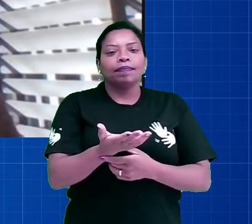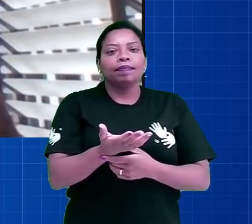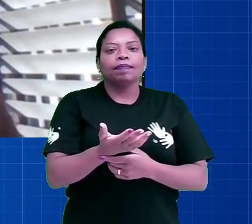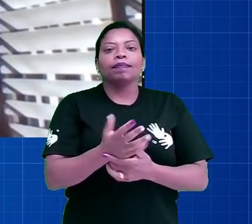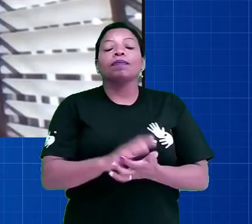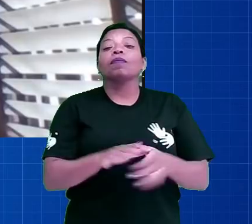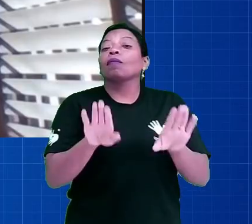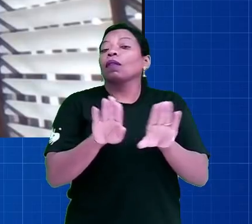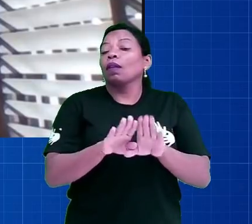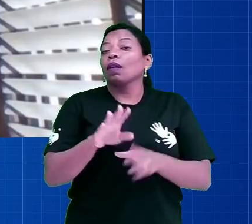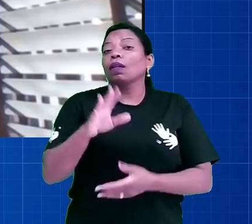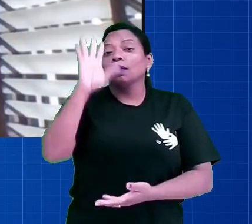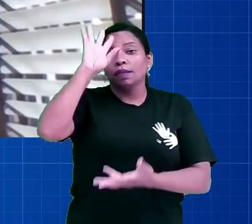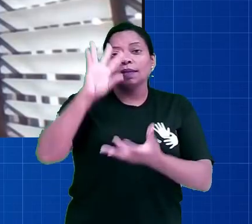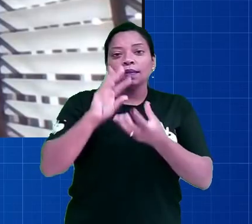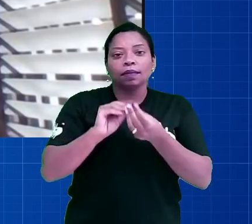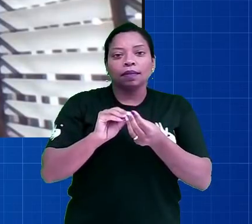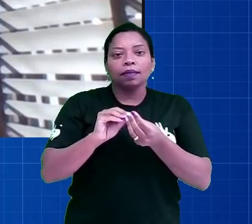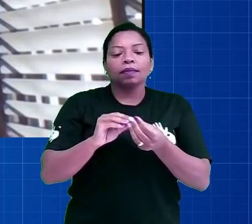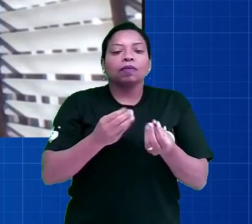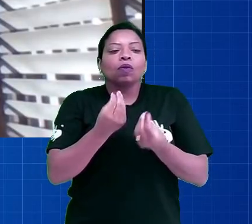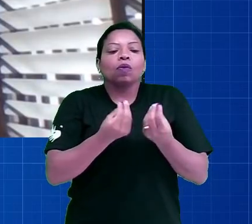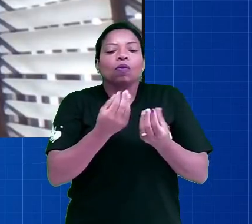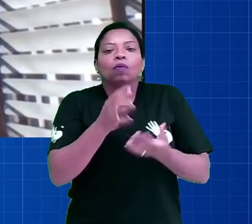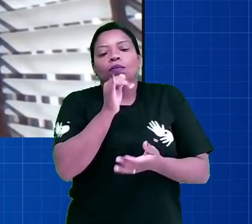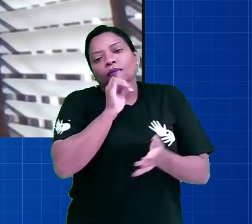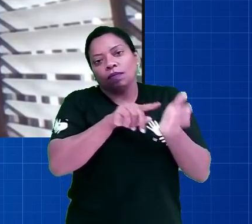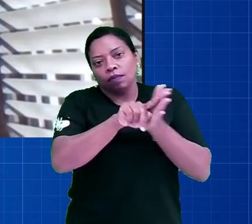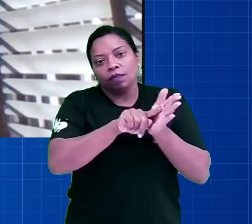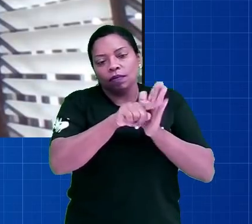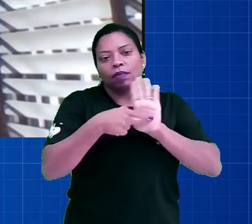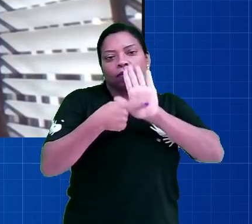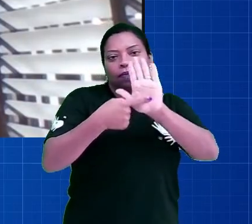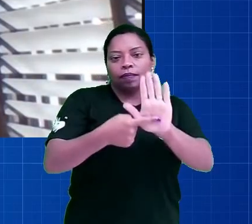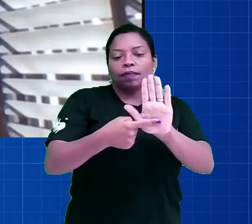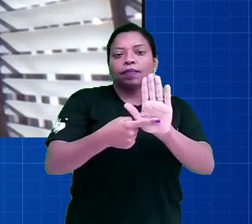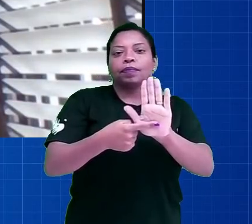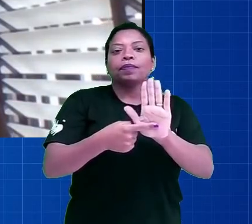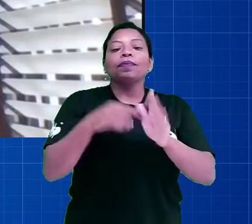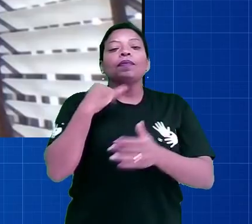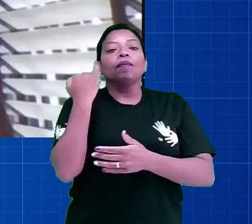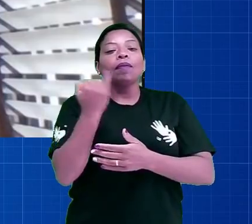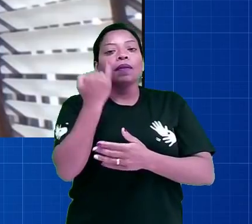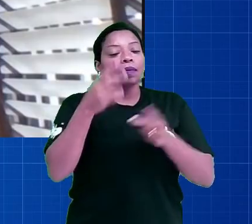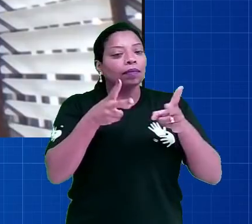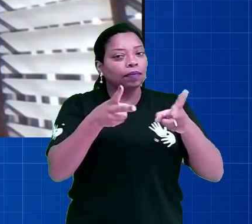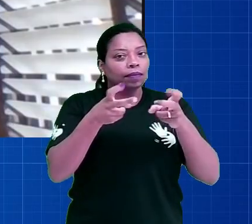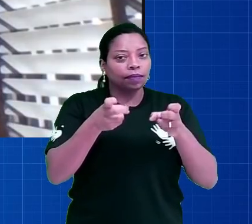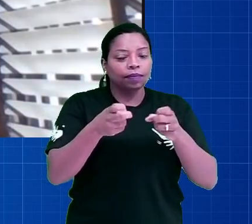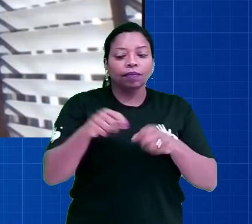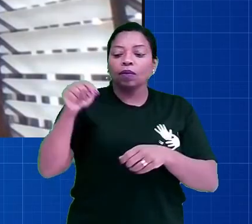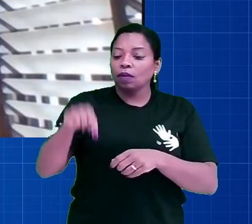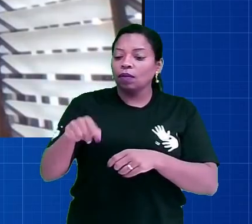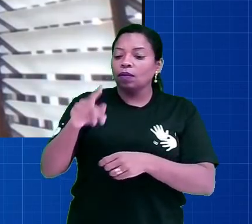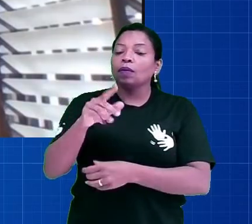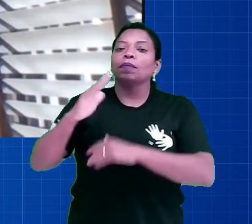relação a isso. O outro é entender, outro aspecto que a gente percebe bastante nas pesquisas também, é